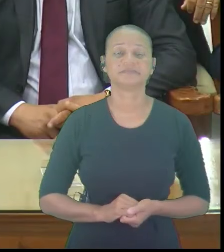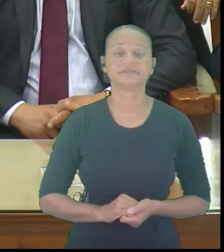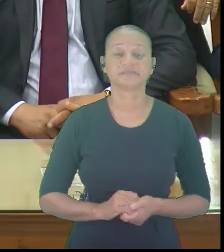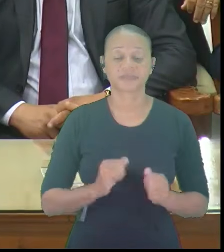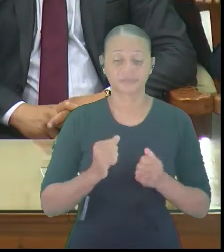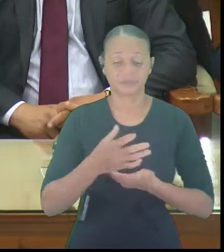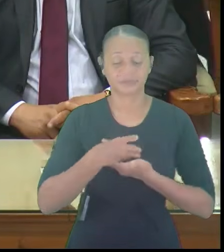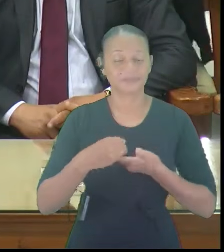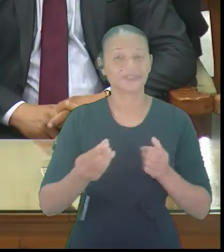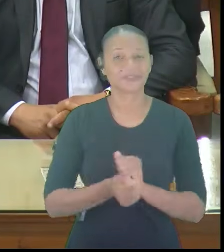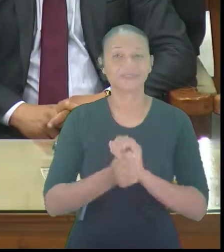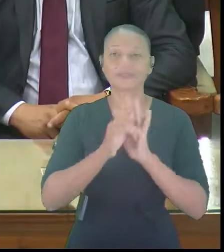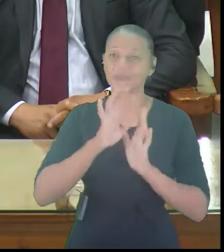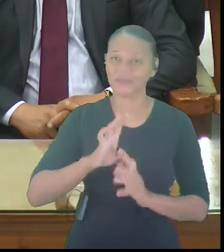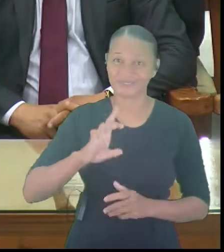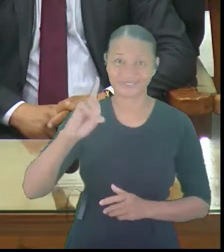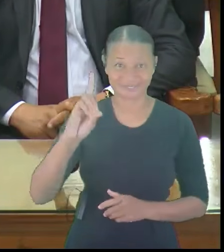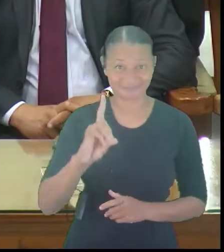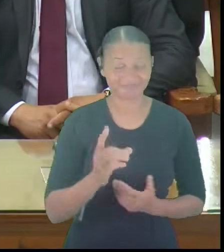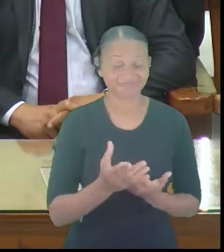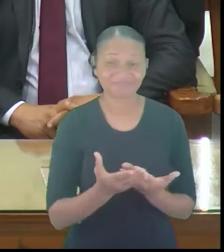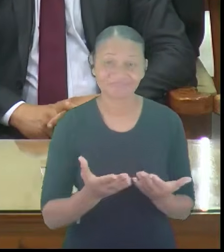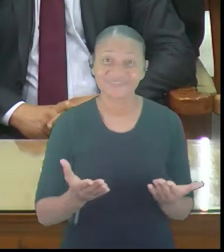Quem pode dizer glória a Deus, irmãos?